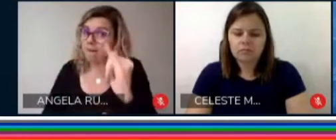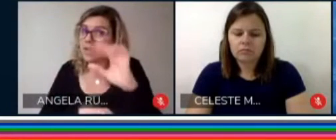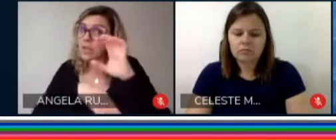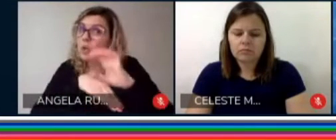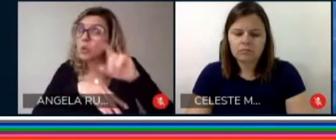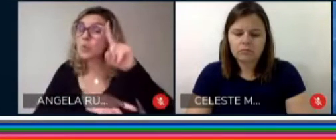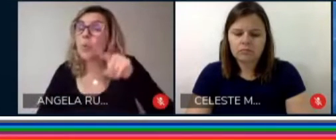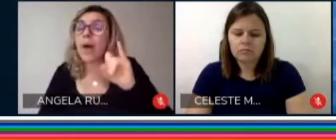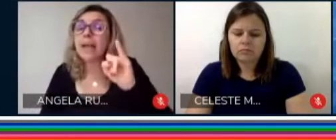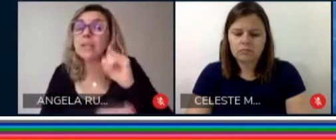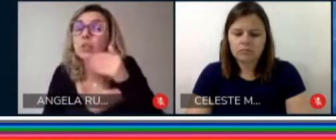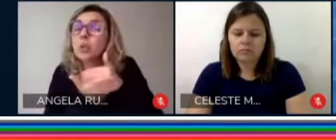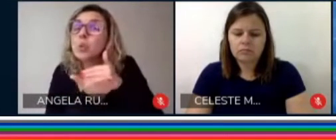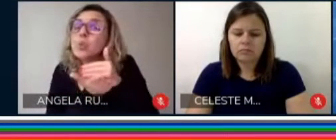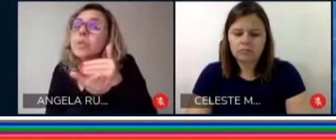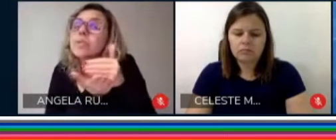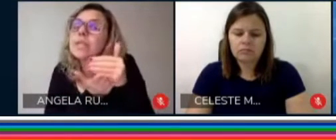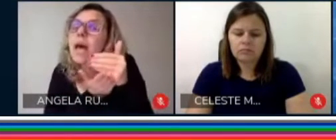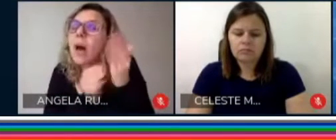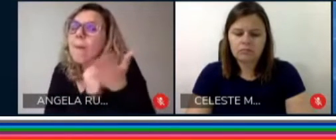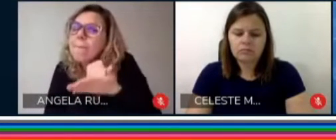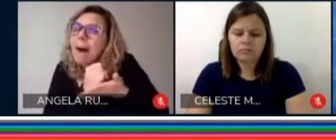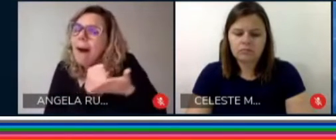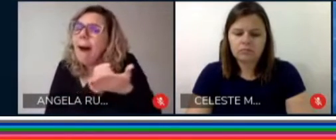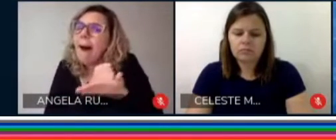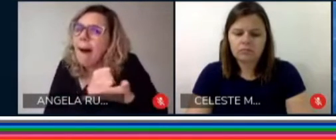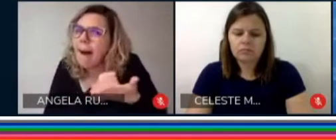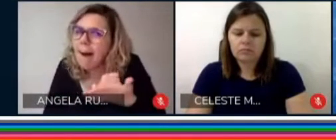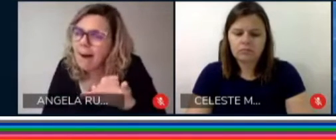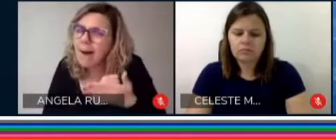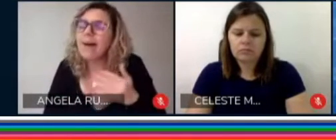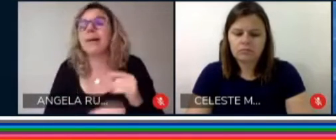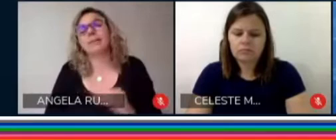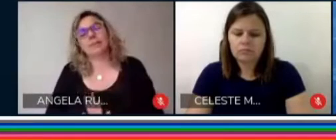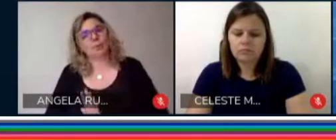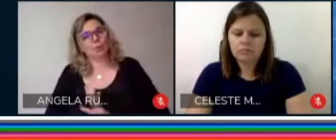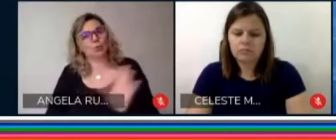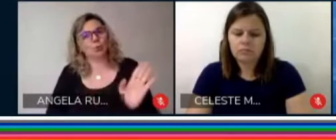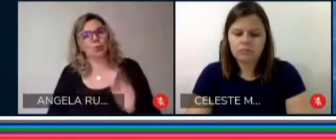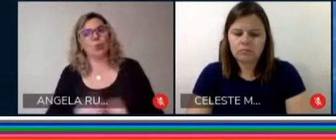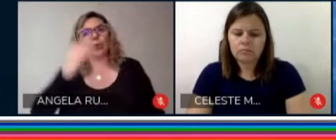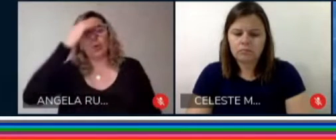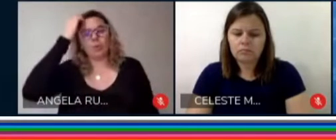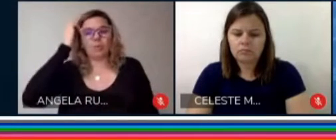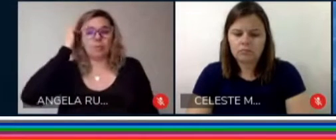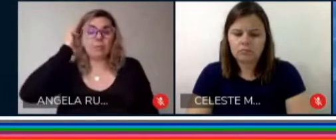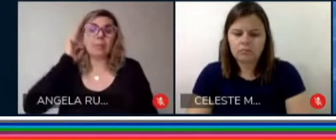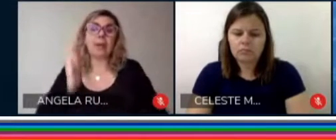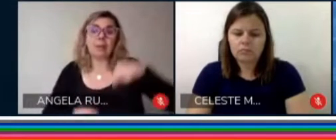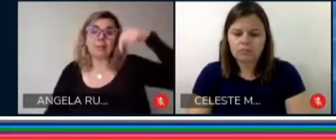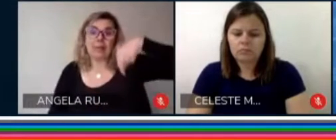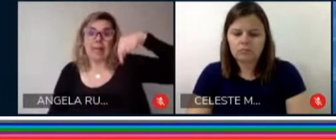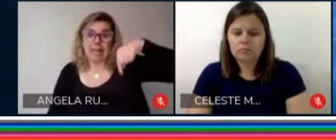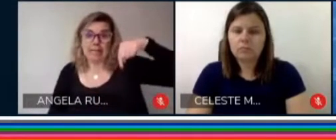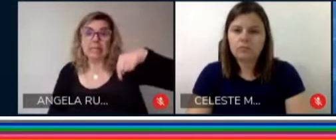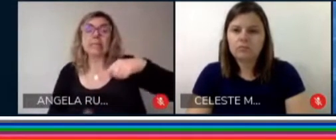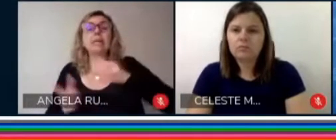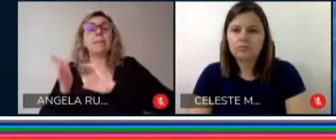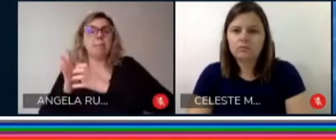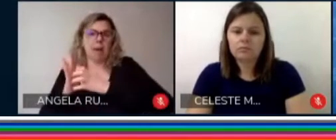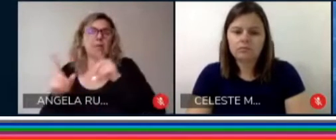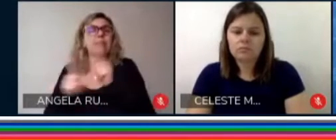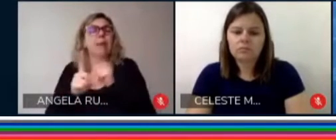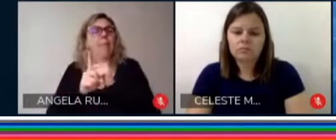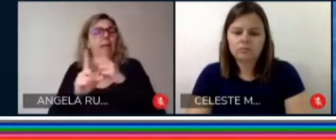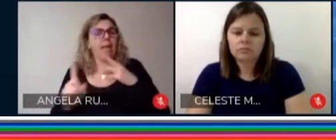passo brevemente para fazer o anúncio para todo mundo que vem, né? A Web of Science também é uma base